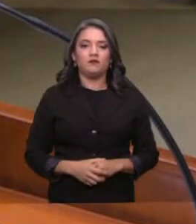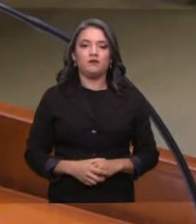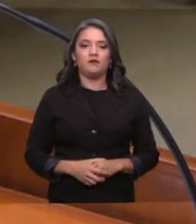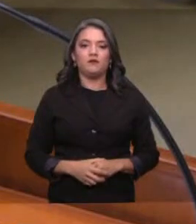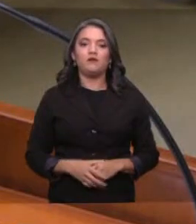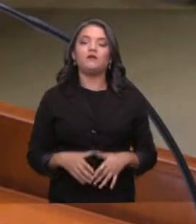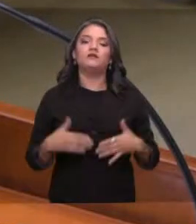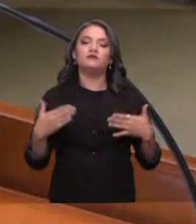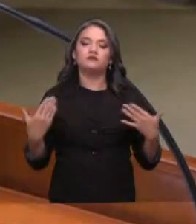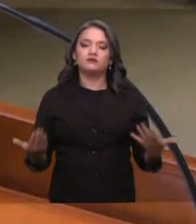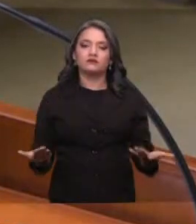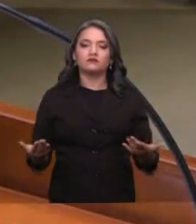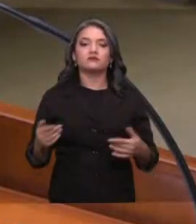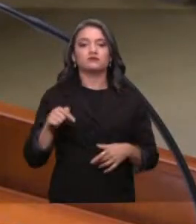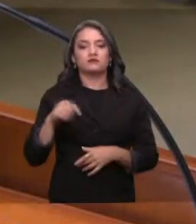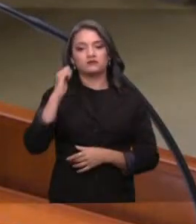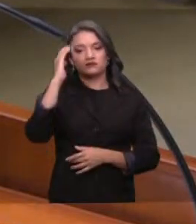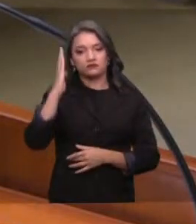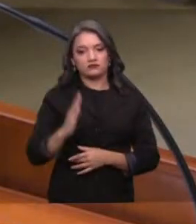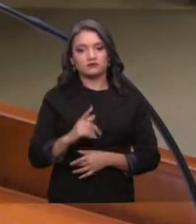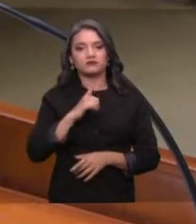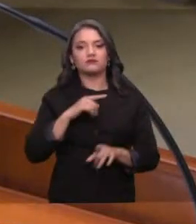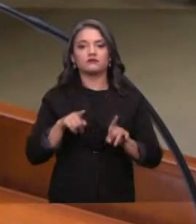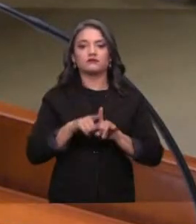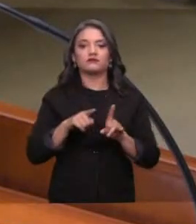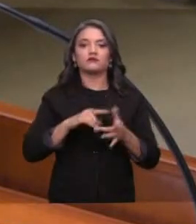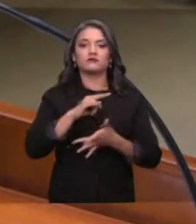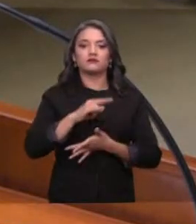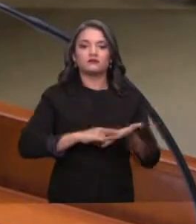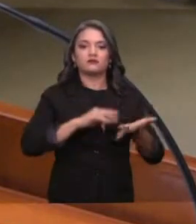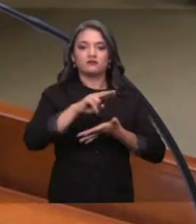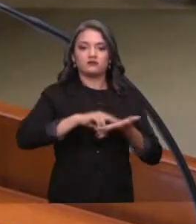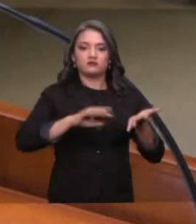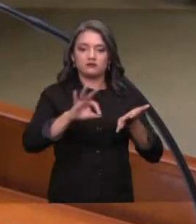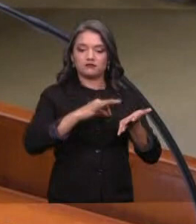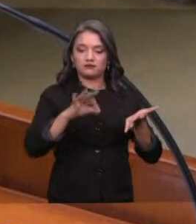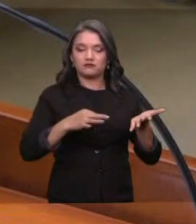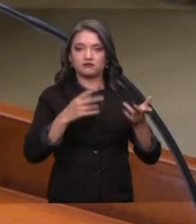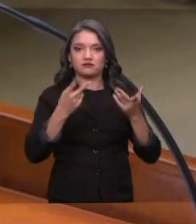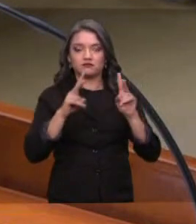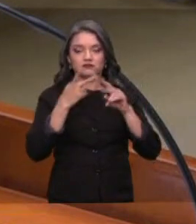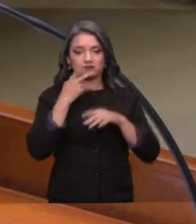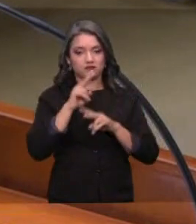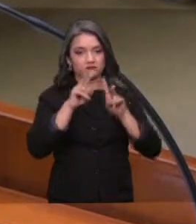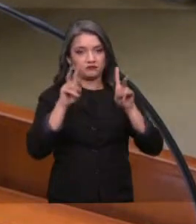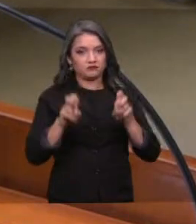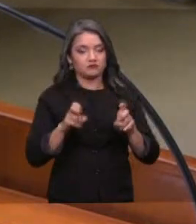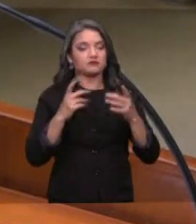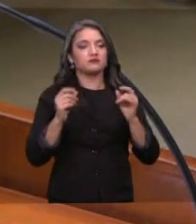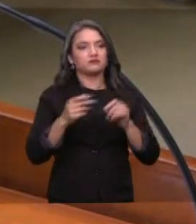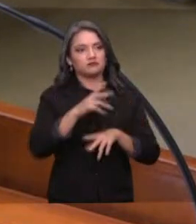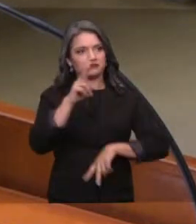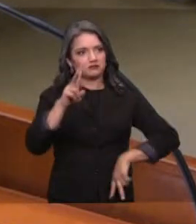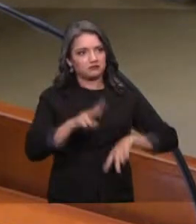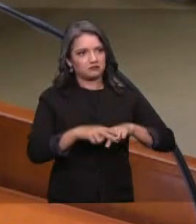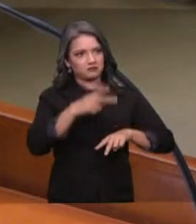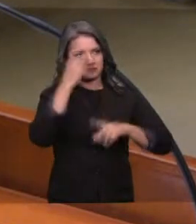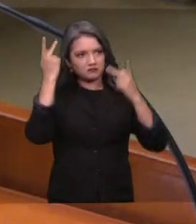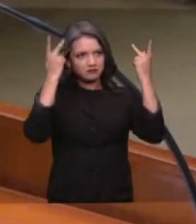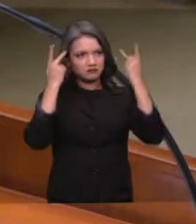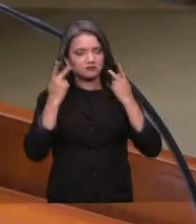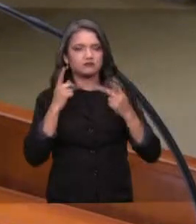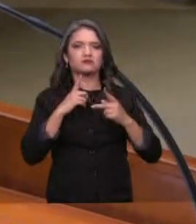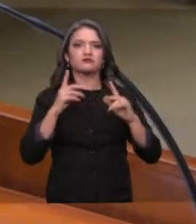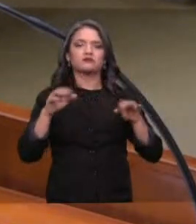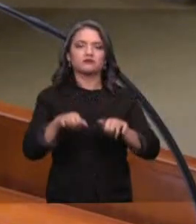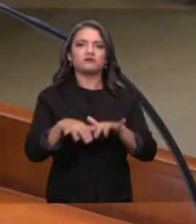nesses precedentes, o Brasil é signatário de convenções internacionais que versam sobre a audiência de custódia de presos em flagrante e, como tal,